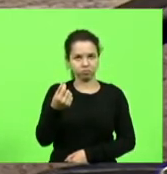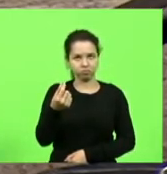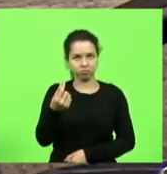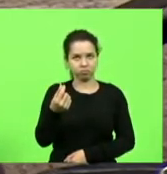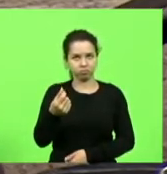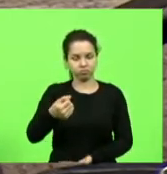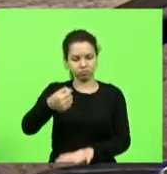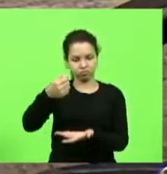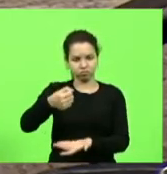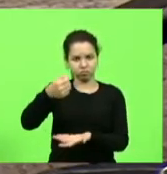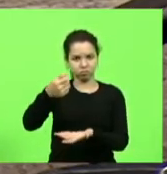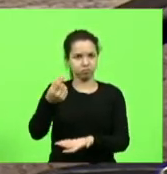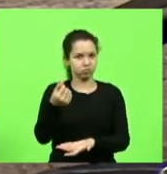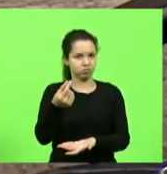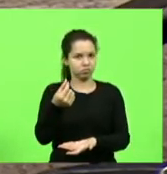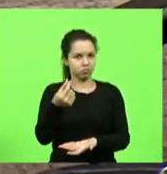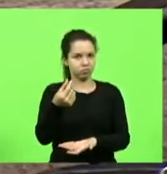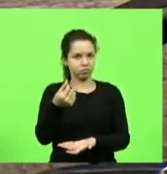dinheiro.